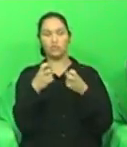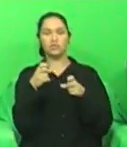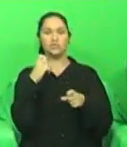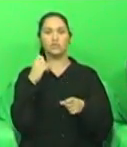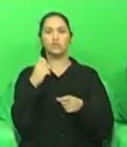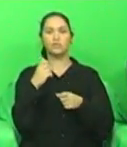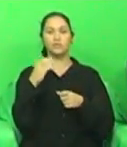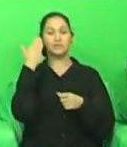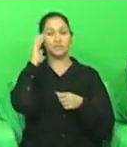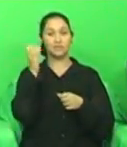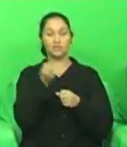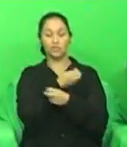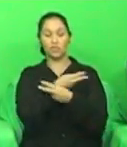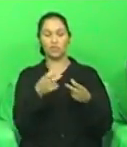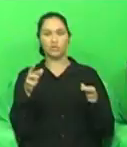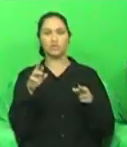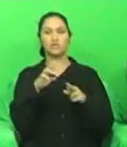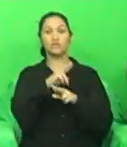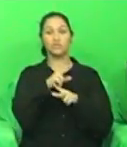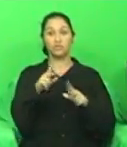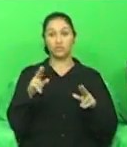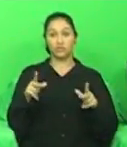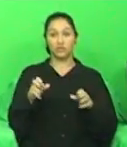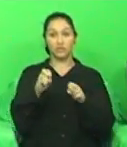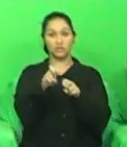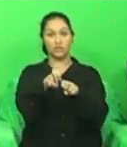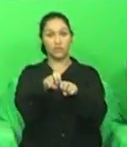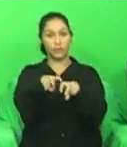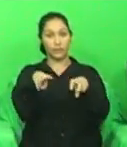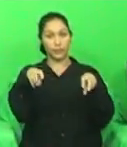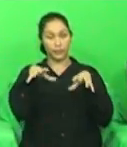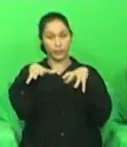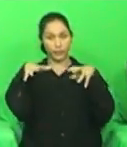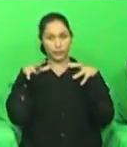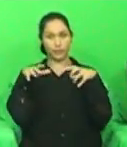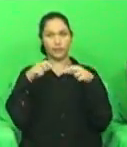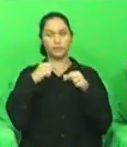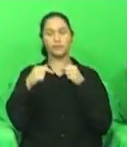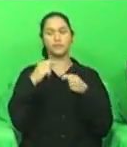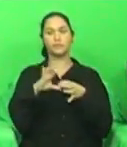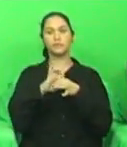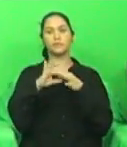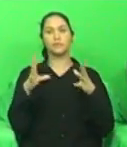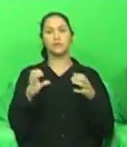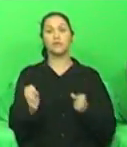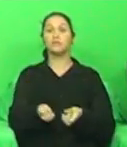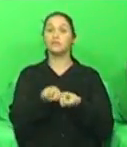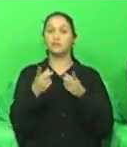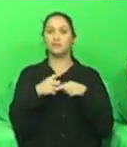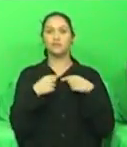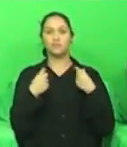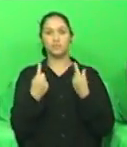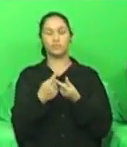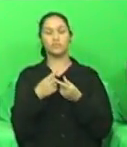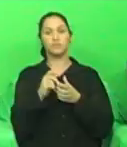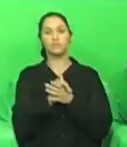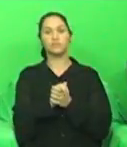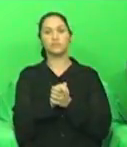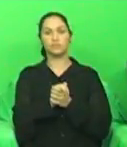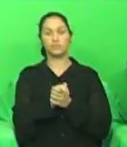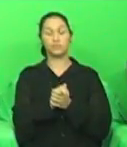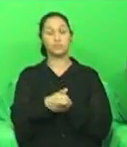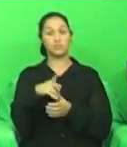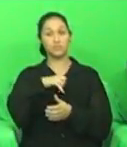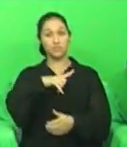trabalho para muitos anos porque as leis são antigas nos bairros cresceram eo a divisão territorial do município ficou prejudicada eu quero sempre